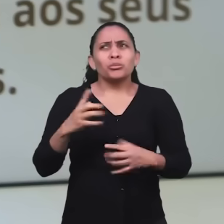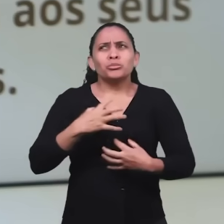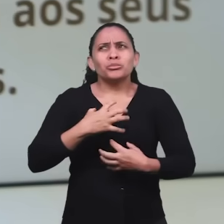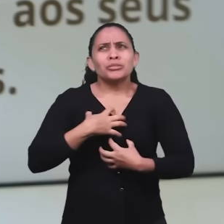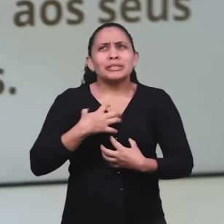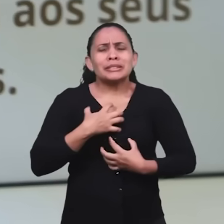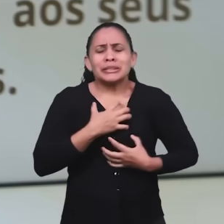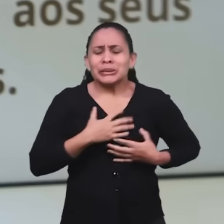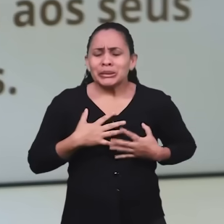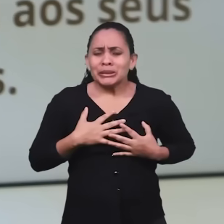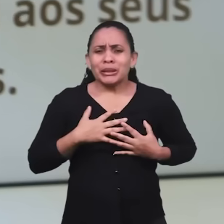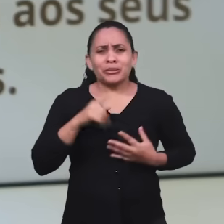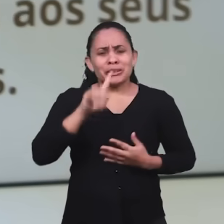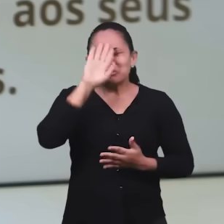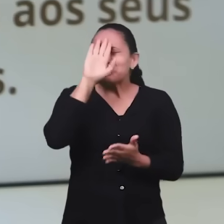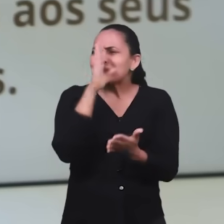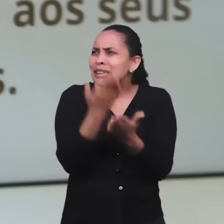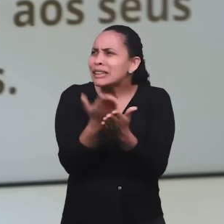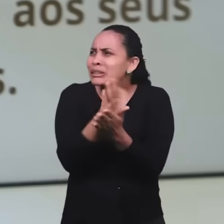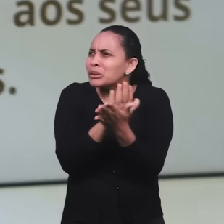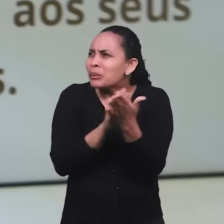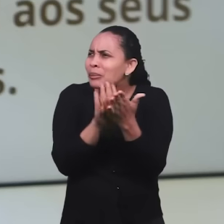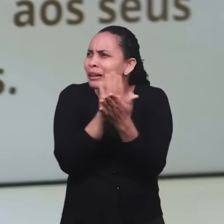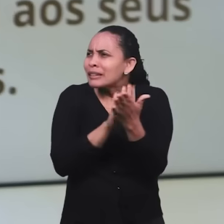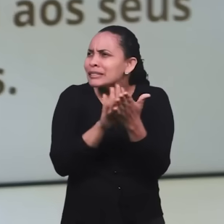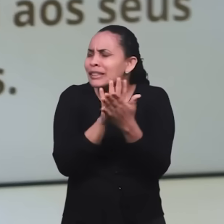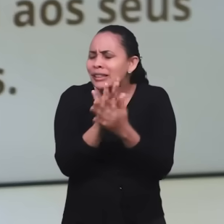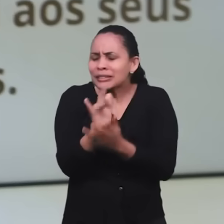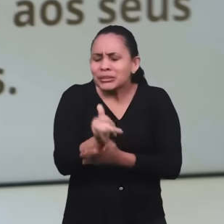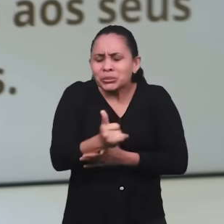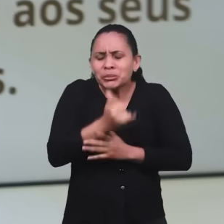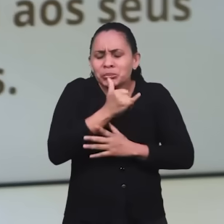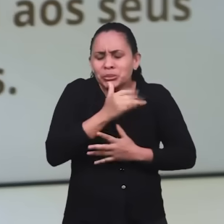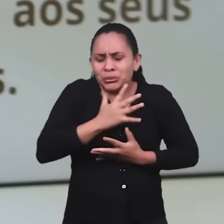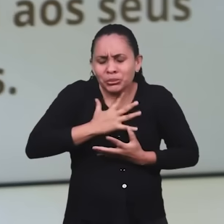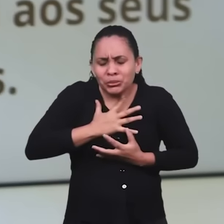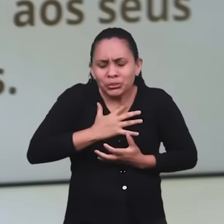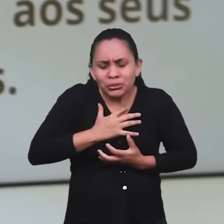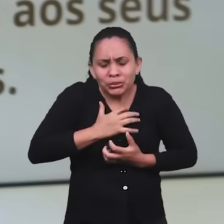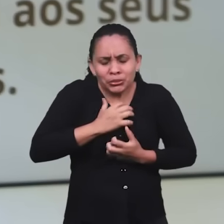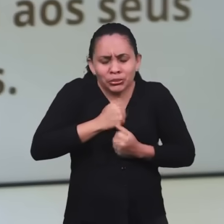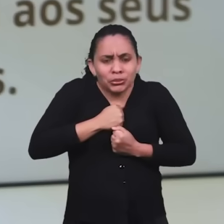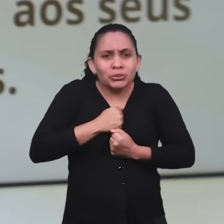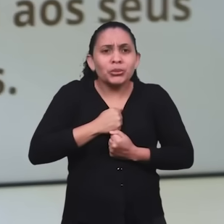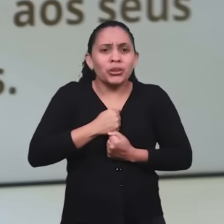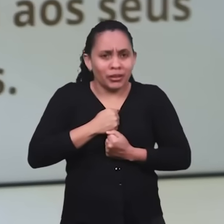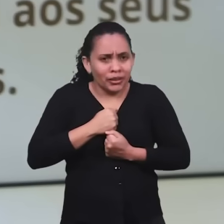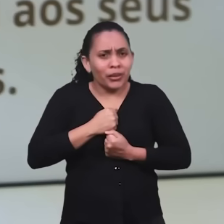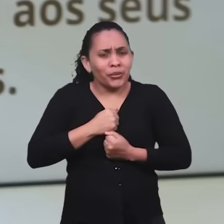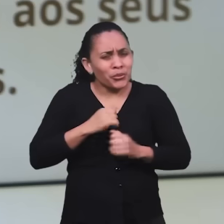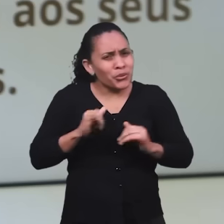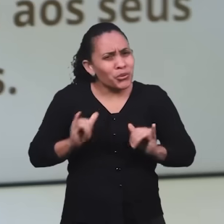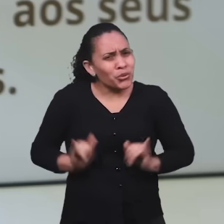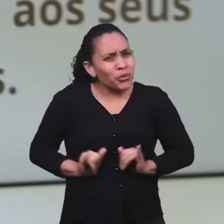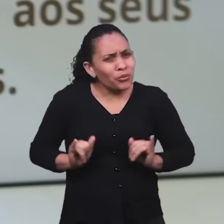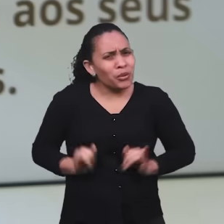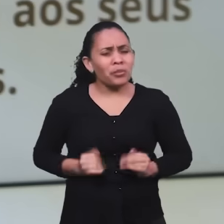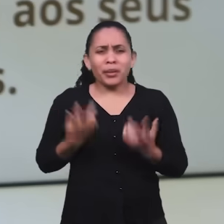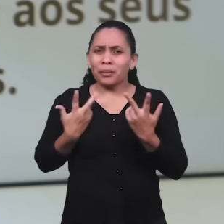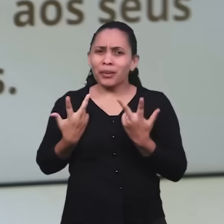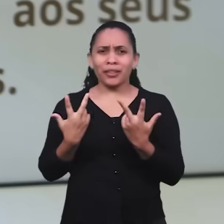angustia, que afastou a esperança, que te entristece. Você pode estar num rumo,